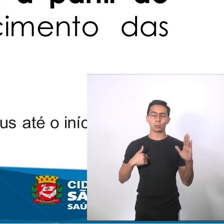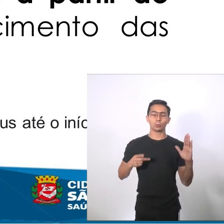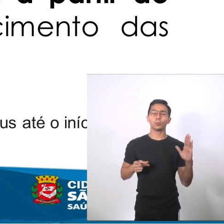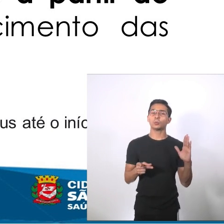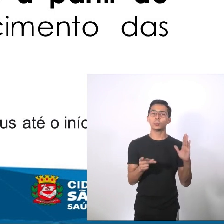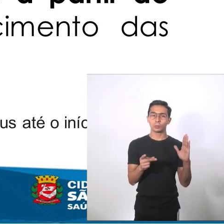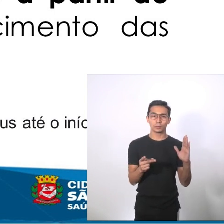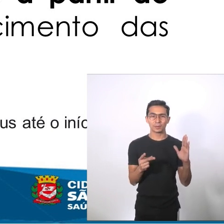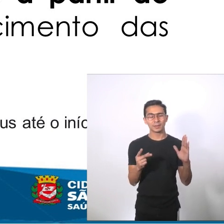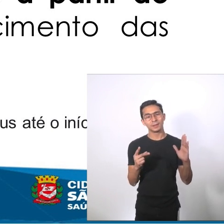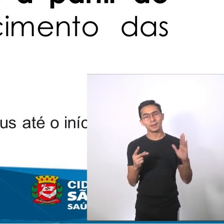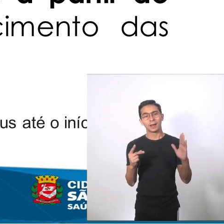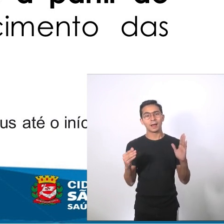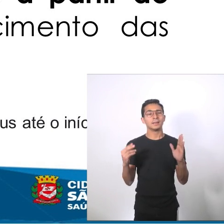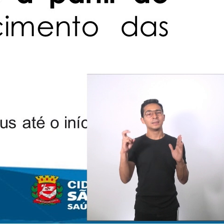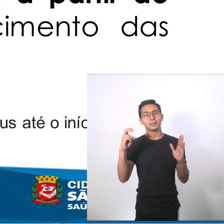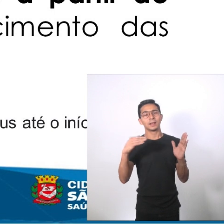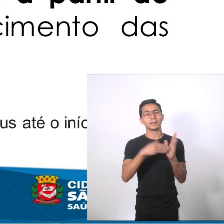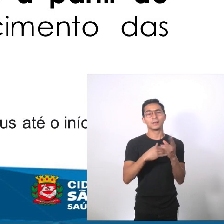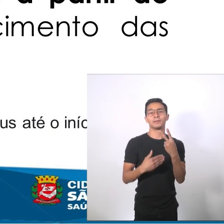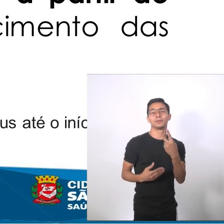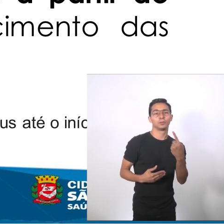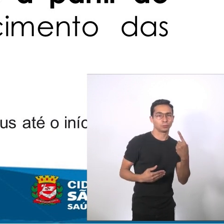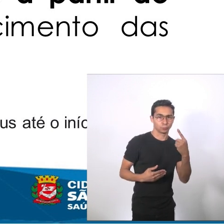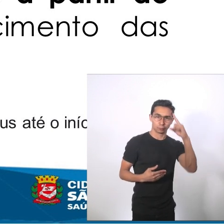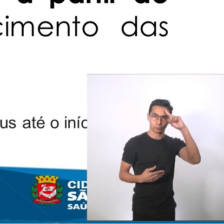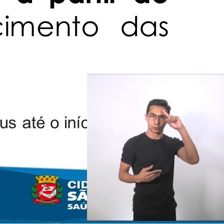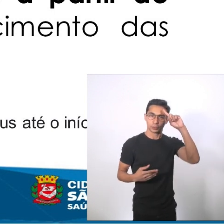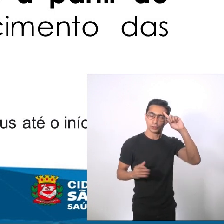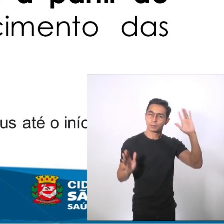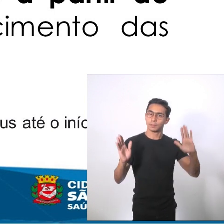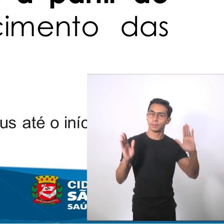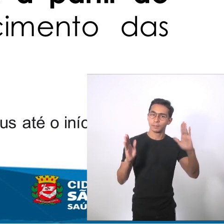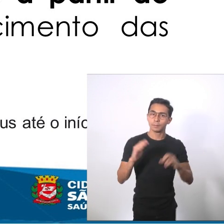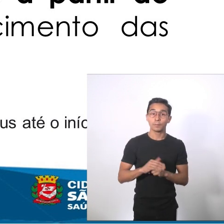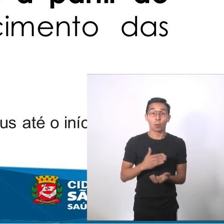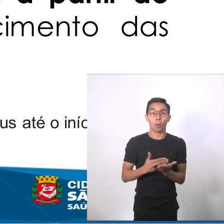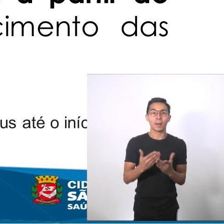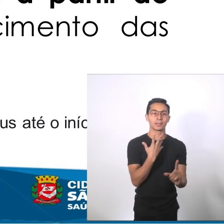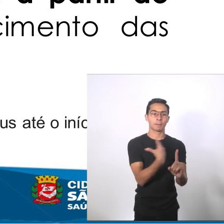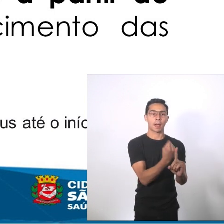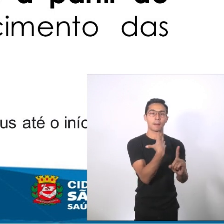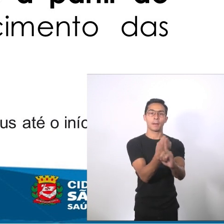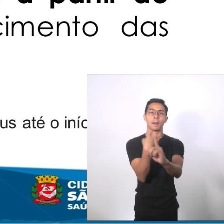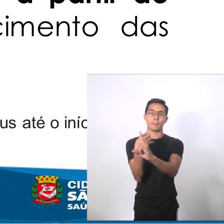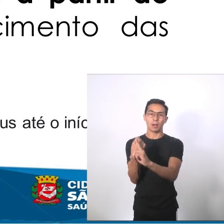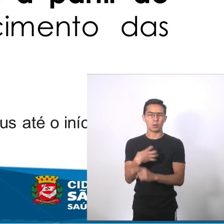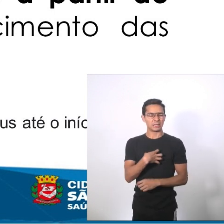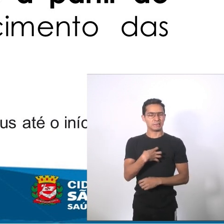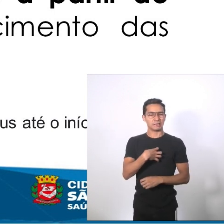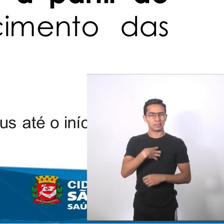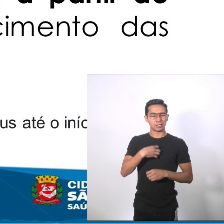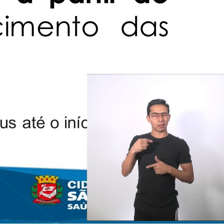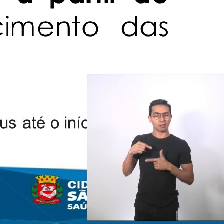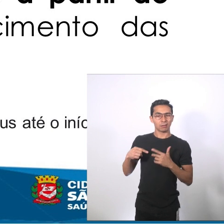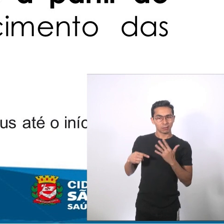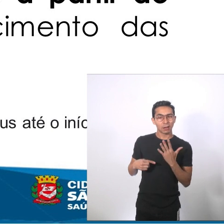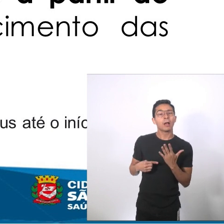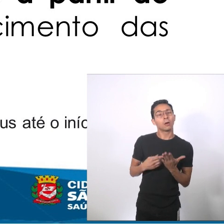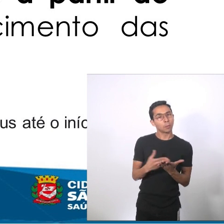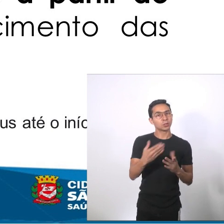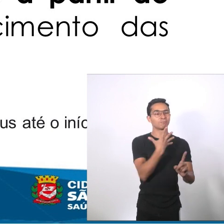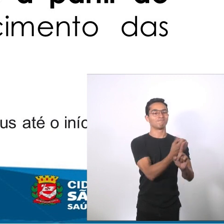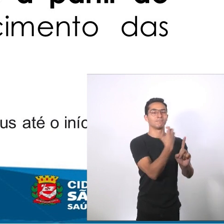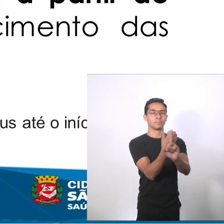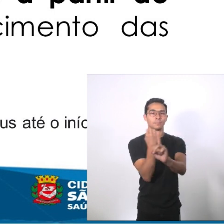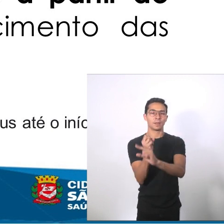5 a 21 dias. O de transmissibilidade ocorre a partir do início dos sintomas até o desaparecimento das